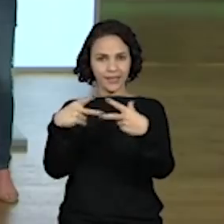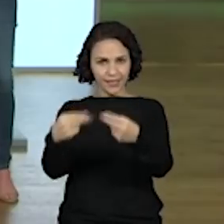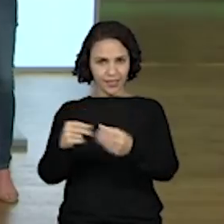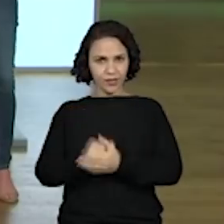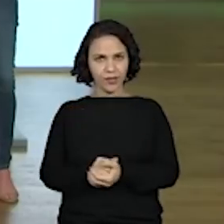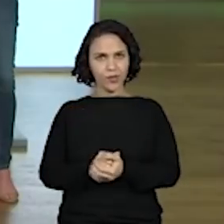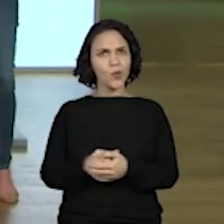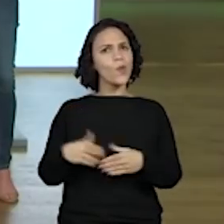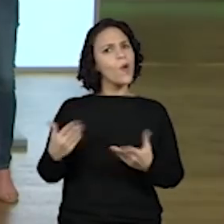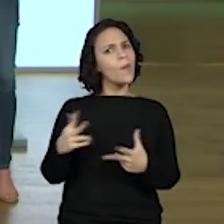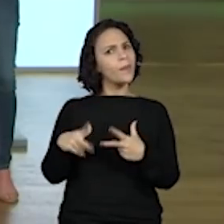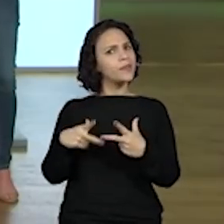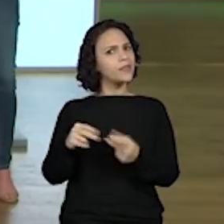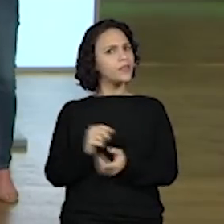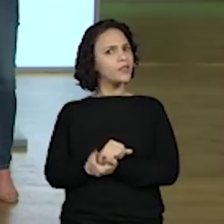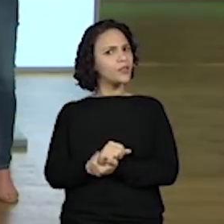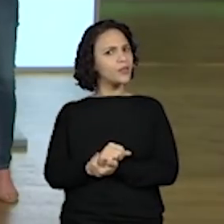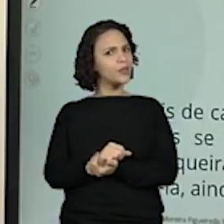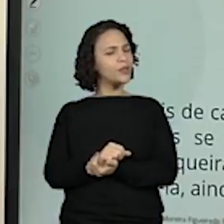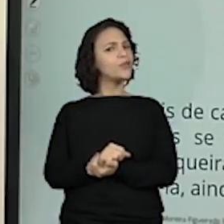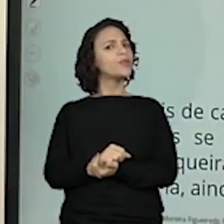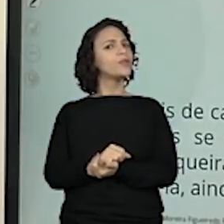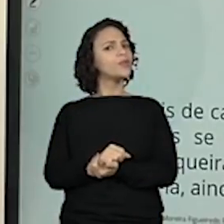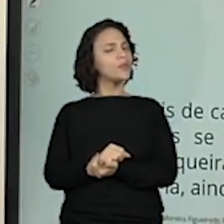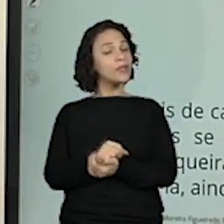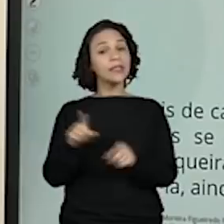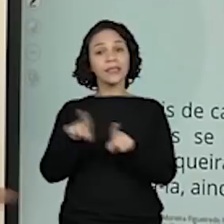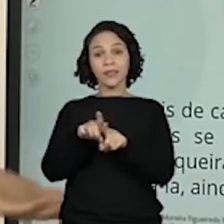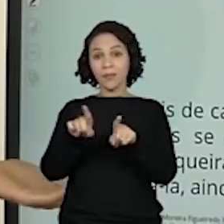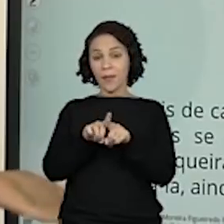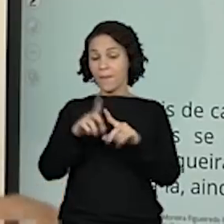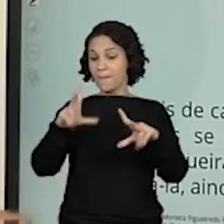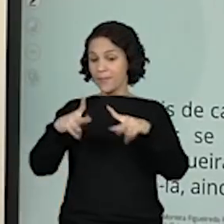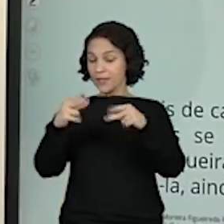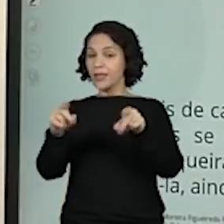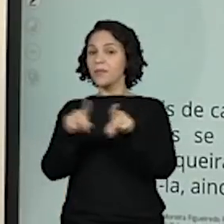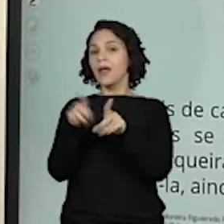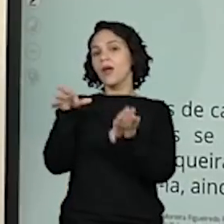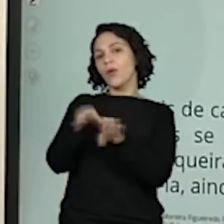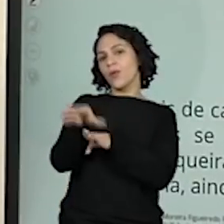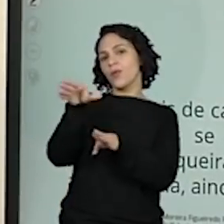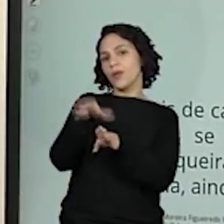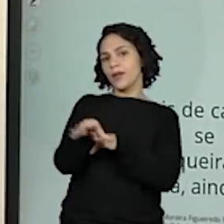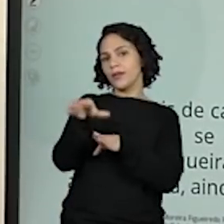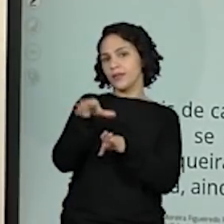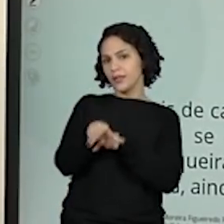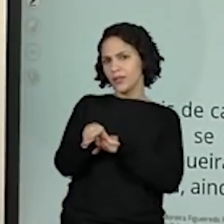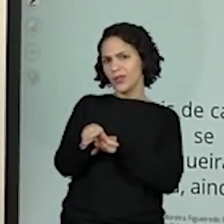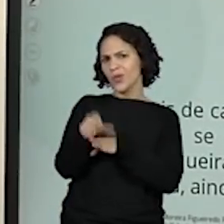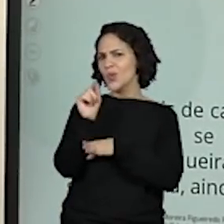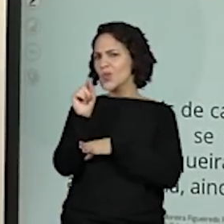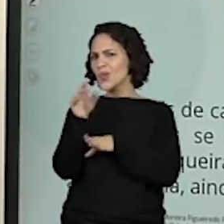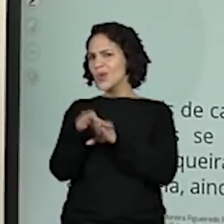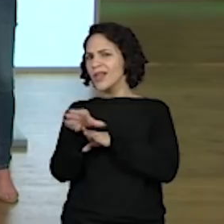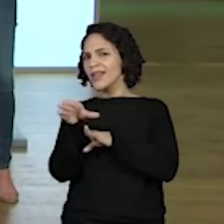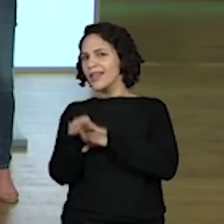será que é esse, professor? E orientações além do presente. Que presentes e que orientações são